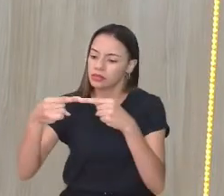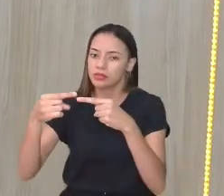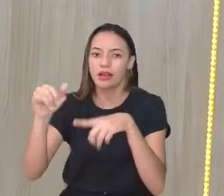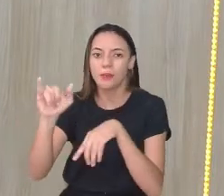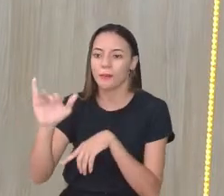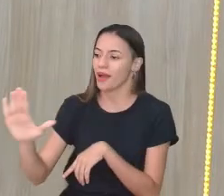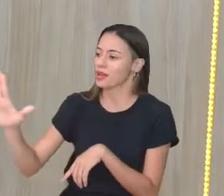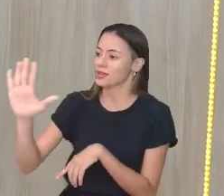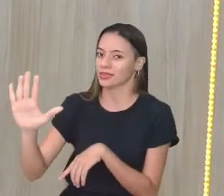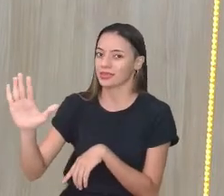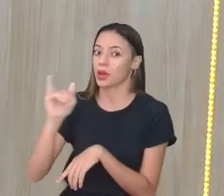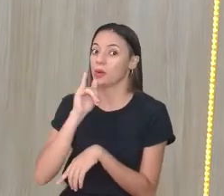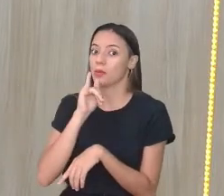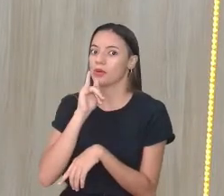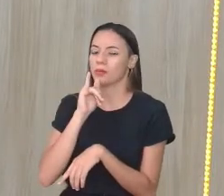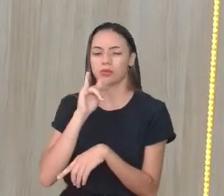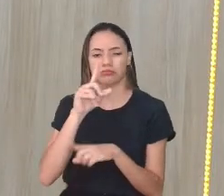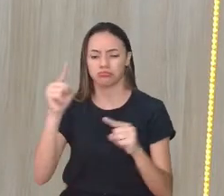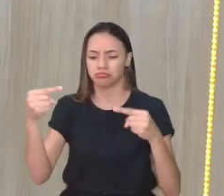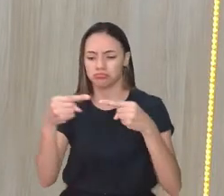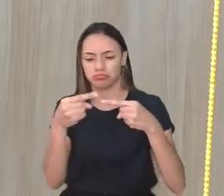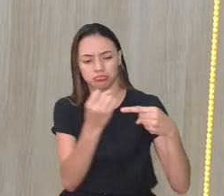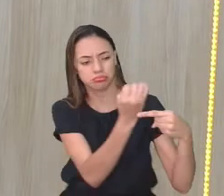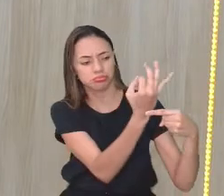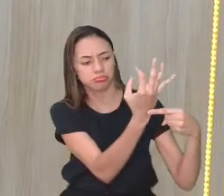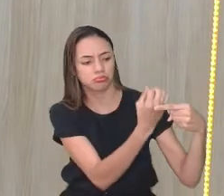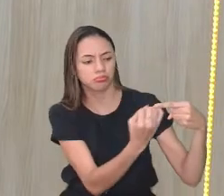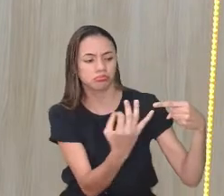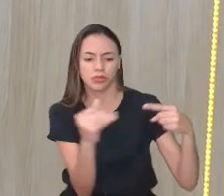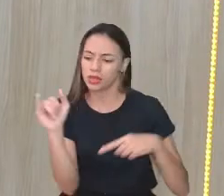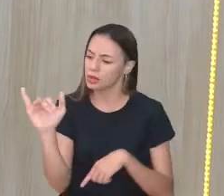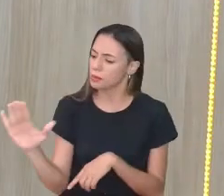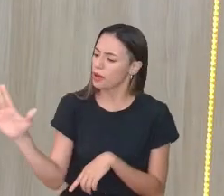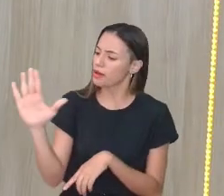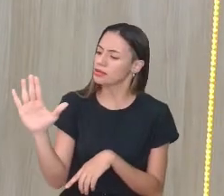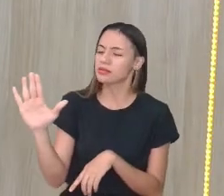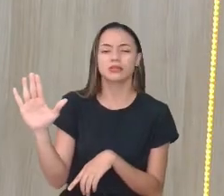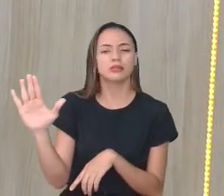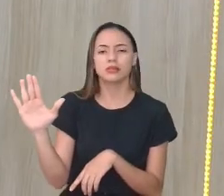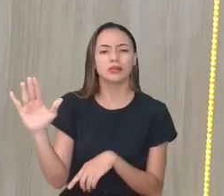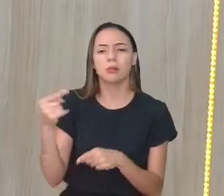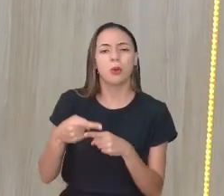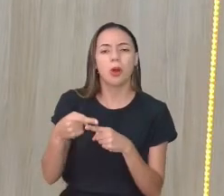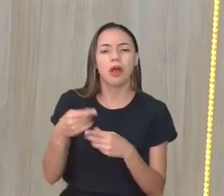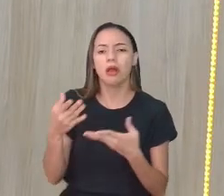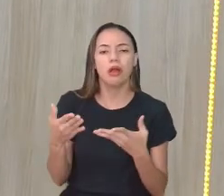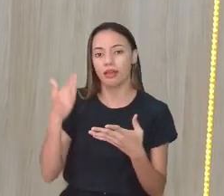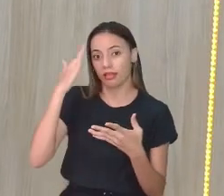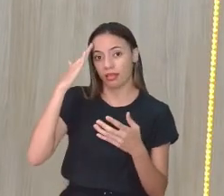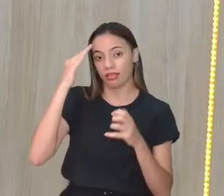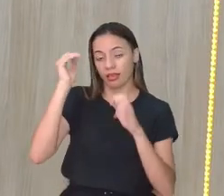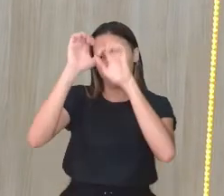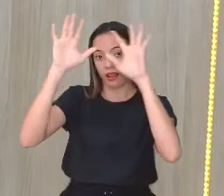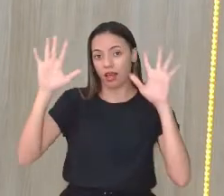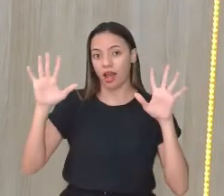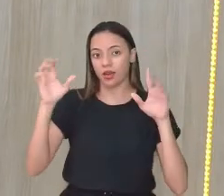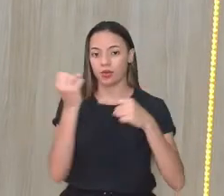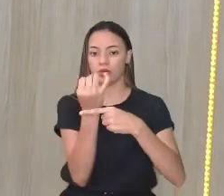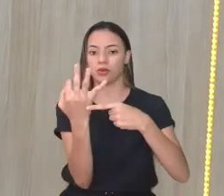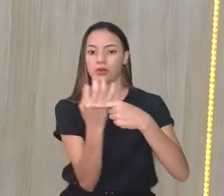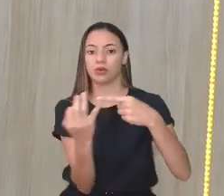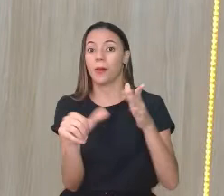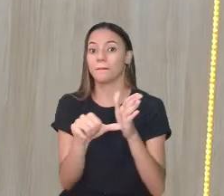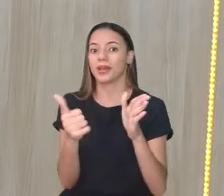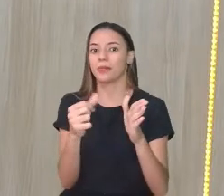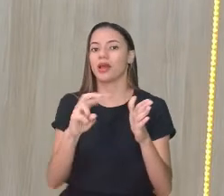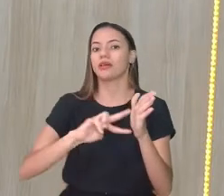desenhos. Essa associação da fração a alguns desenhos é para a gente compreender a fração no seu primeiro